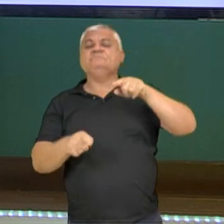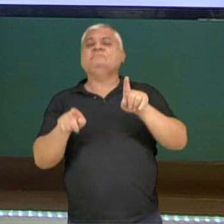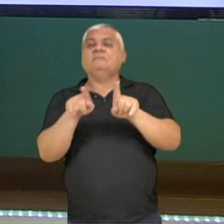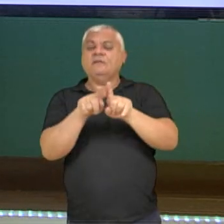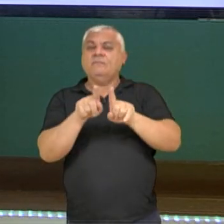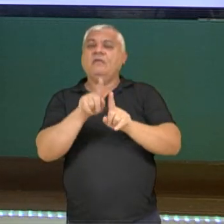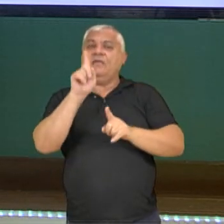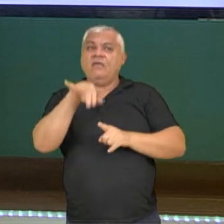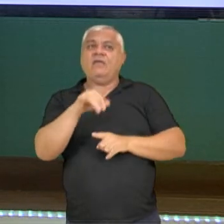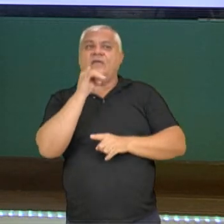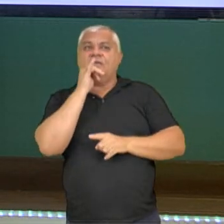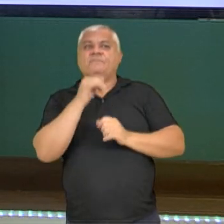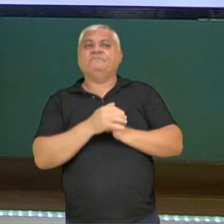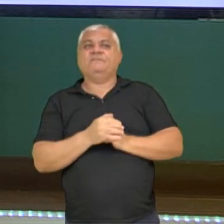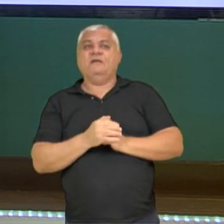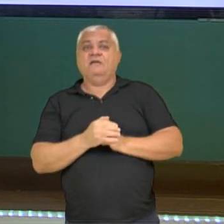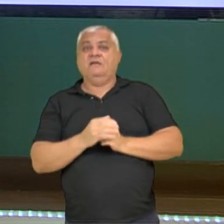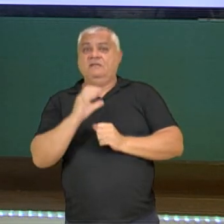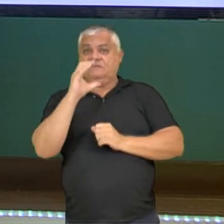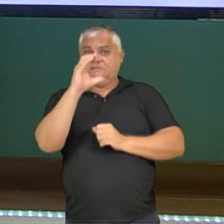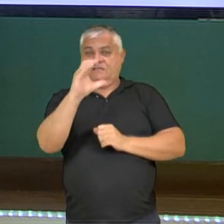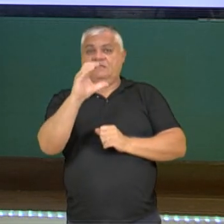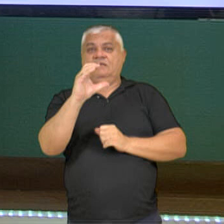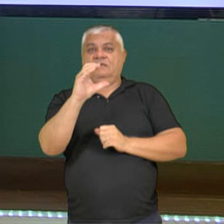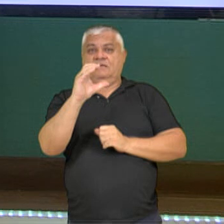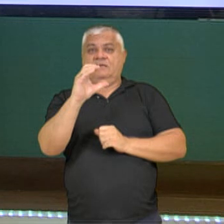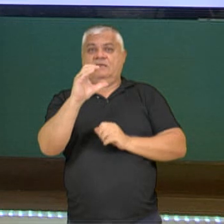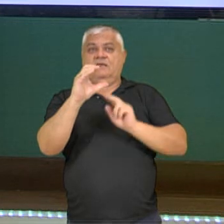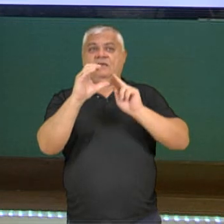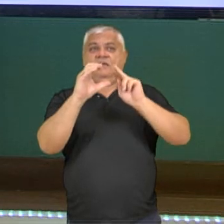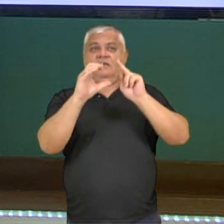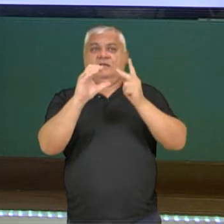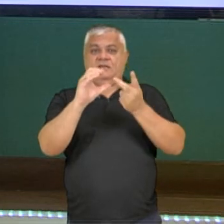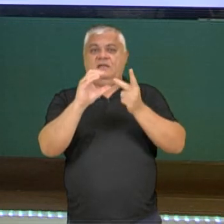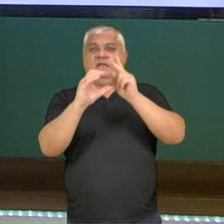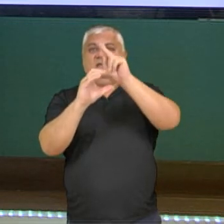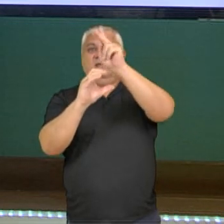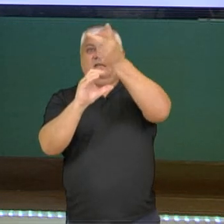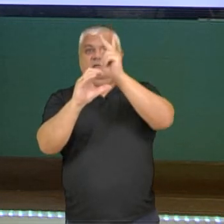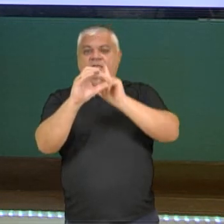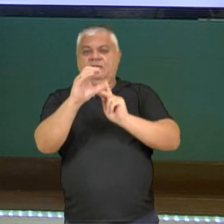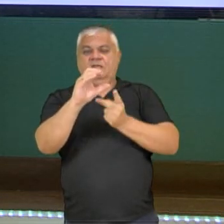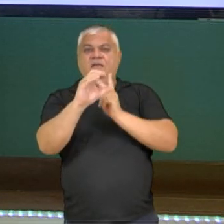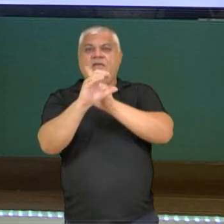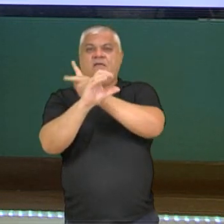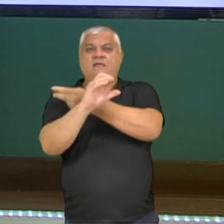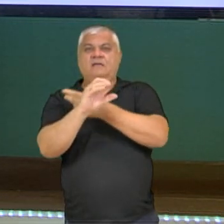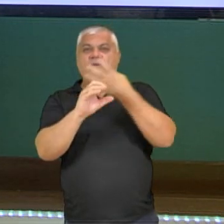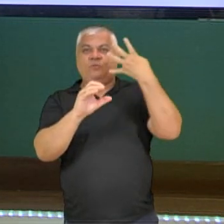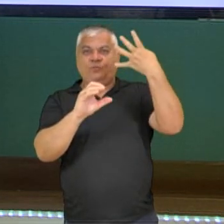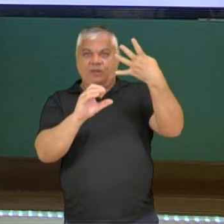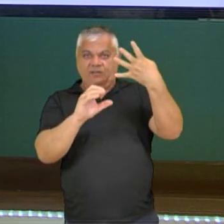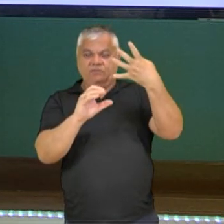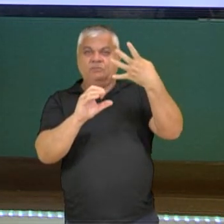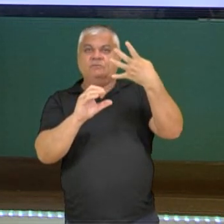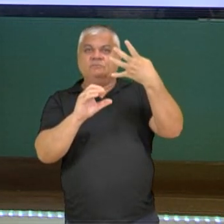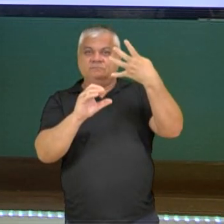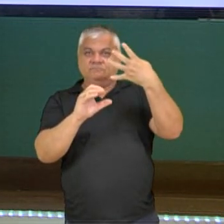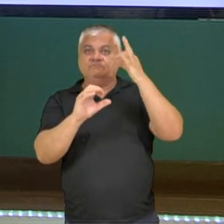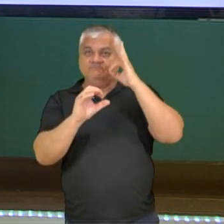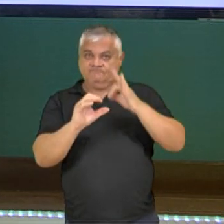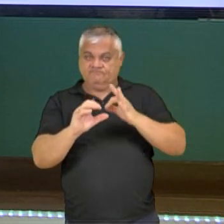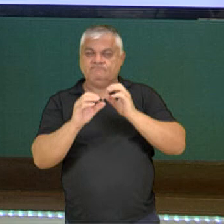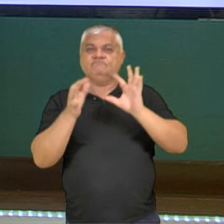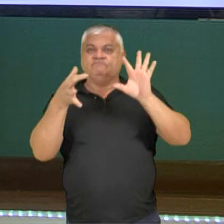por esse traço aqui. Então, nós temos aqui o átomo de carbono com os 4 átomos de hidrogênio e